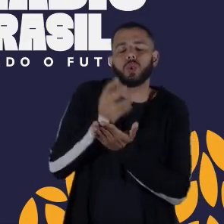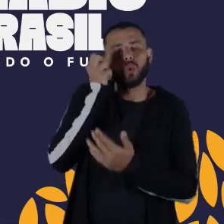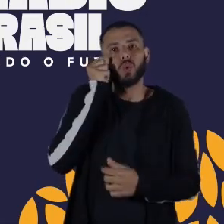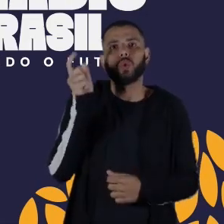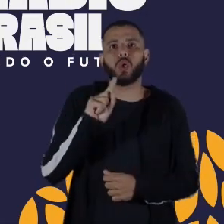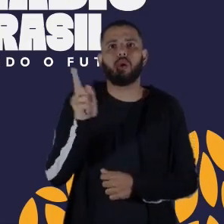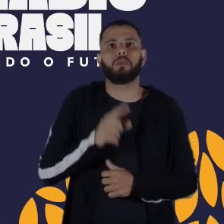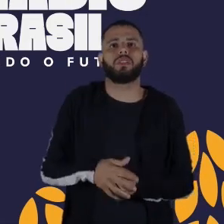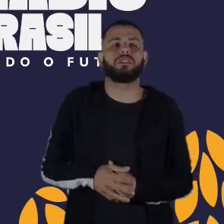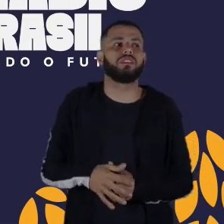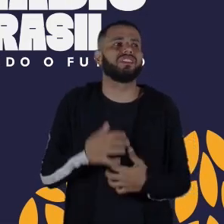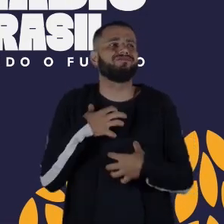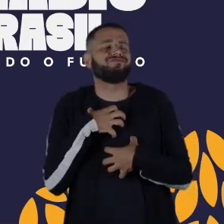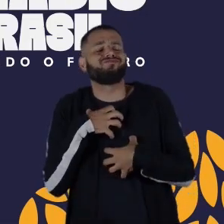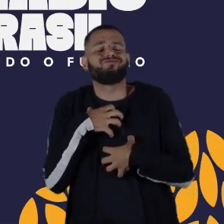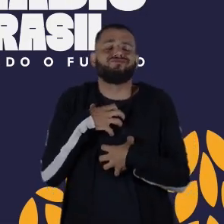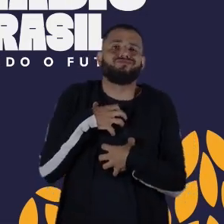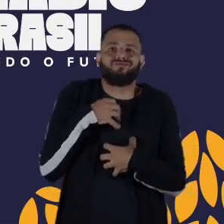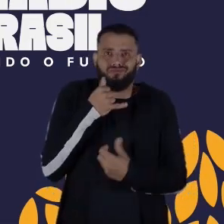Apatia.